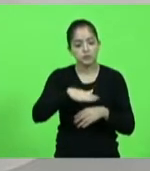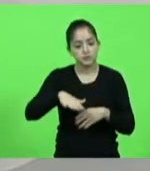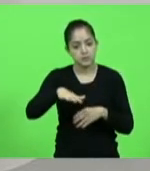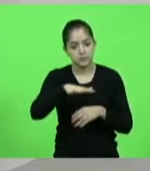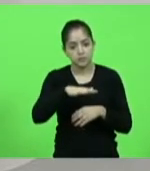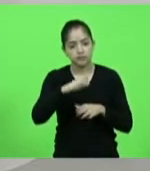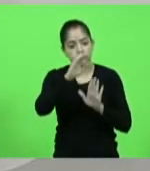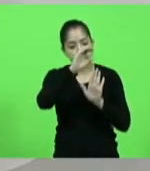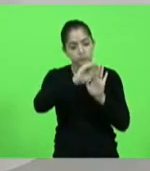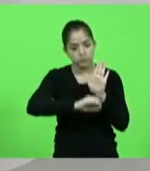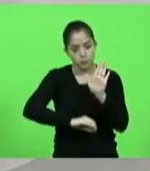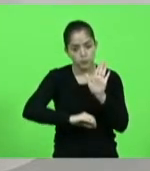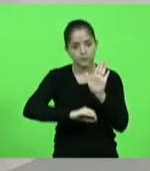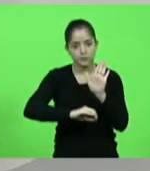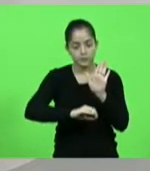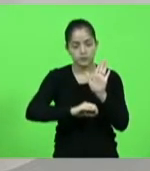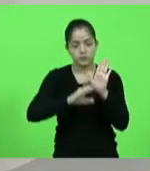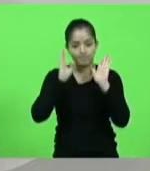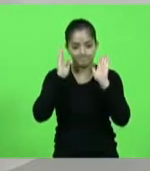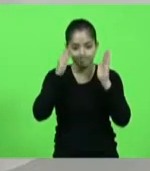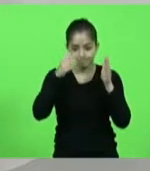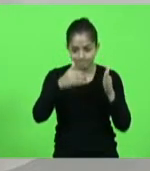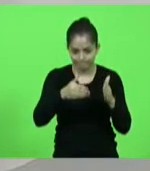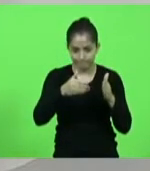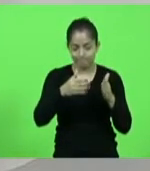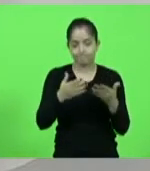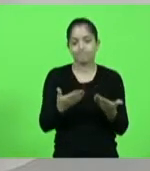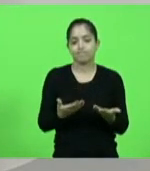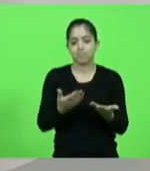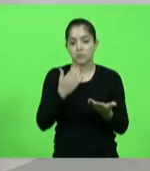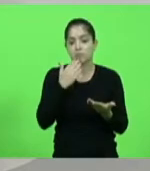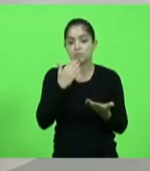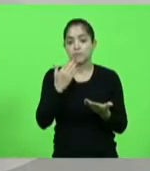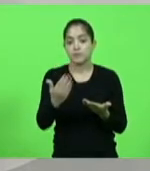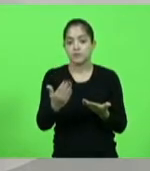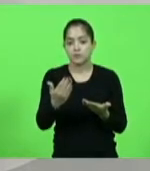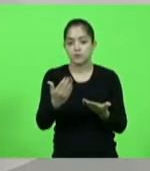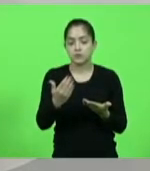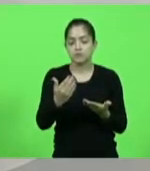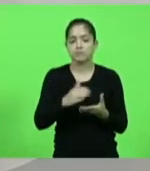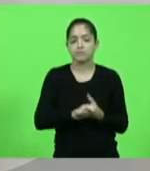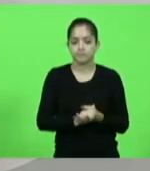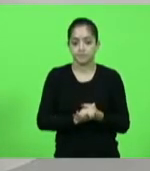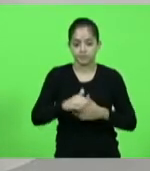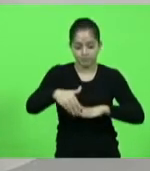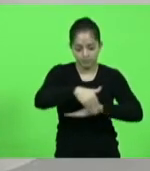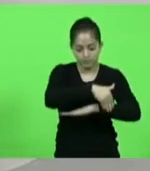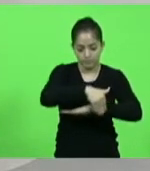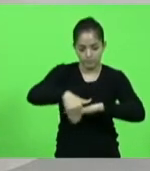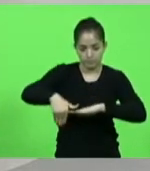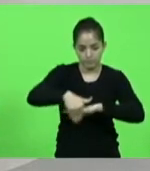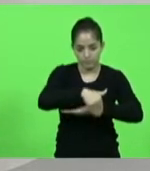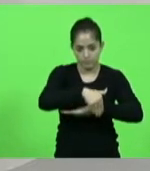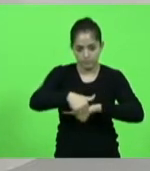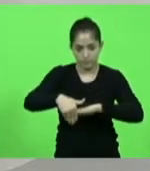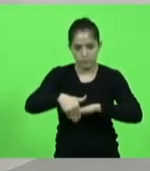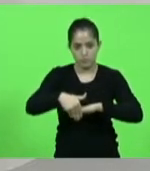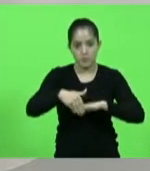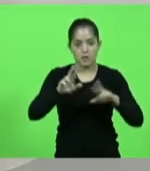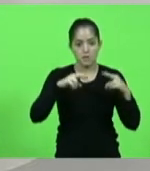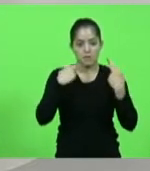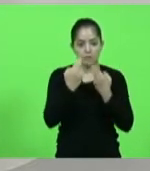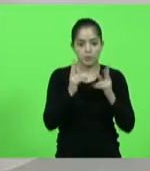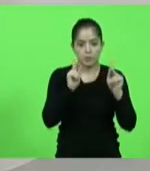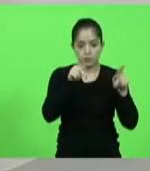ofício exclusivamente para pedir que o trecho que passa entre Pouso Redondo,